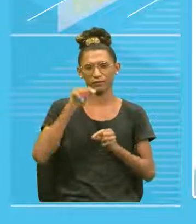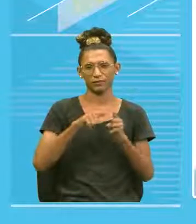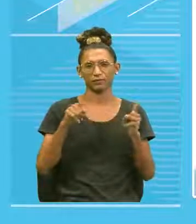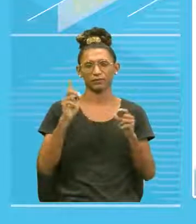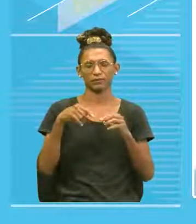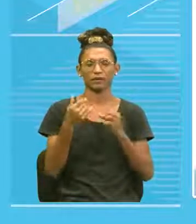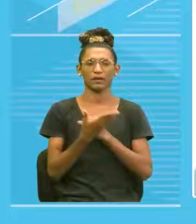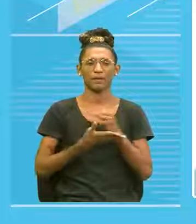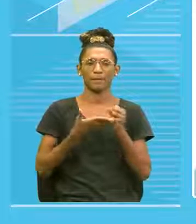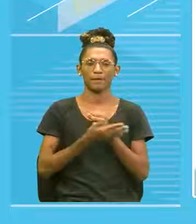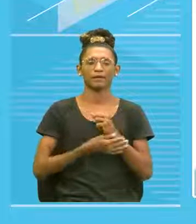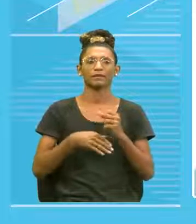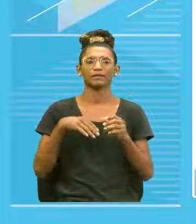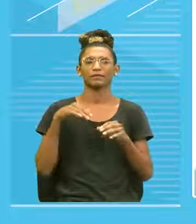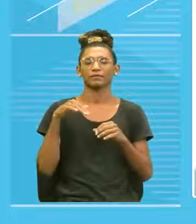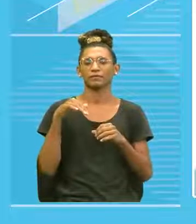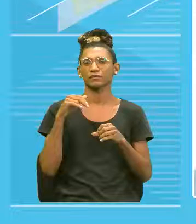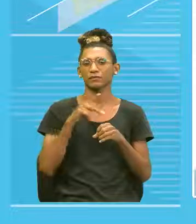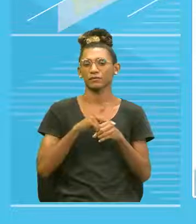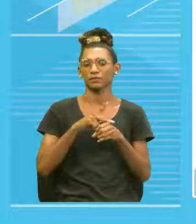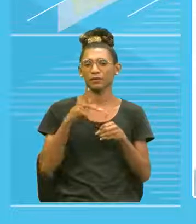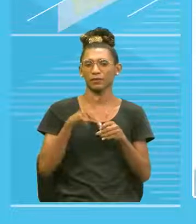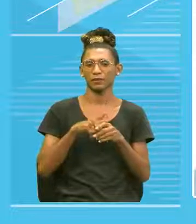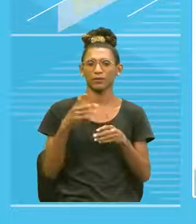base de petróleo é um gás